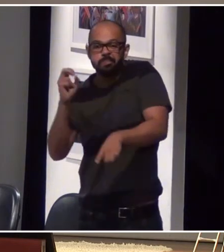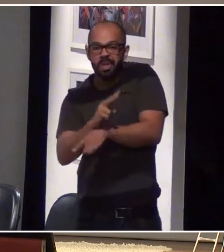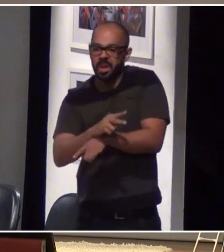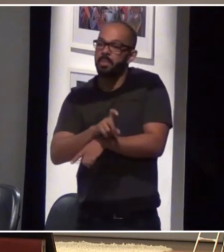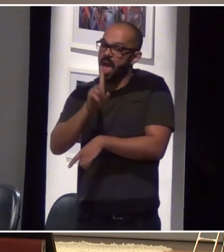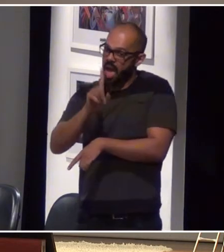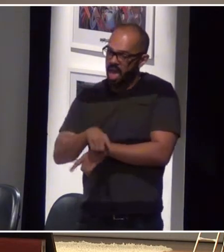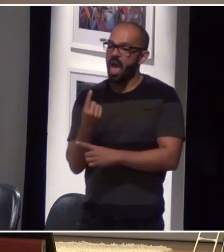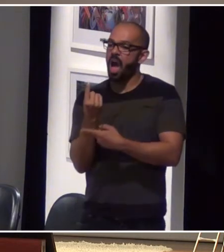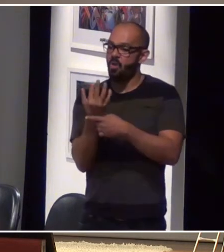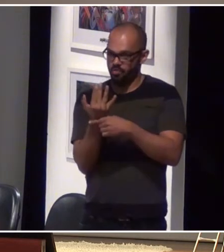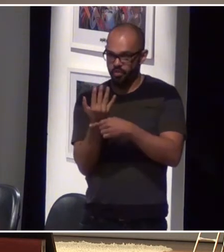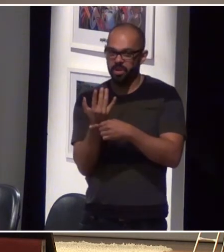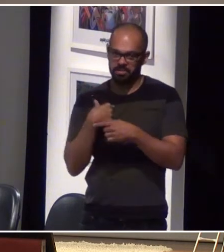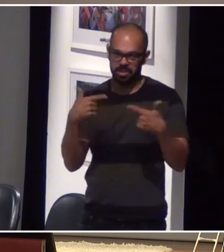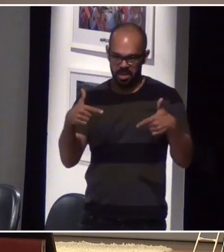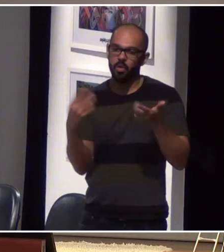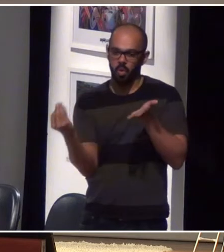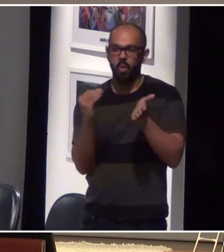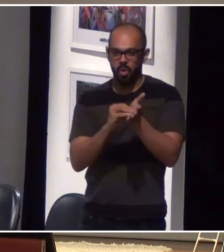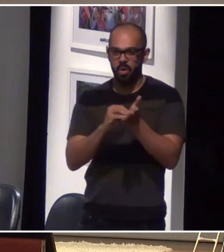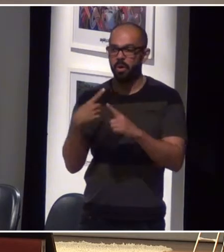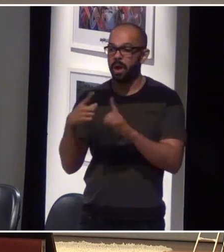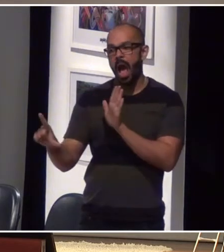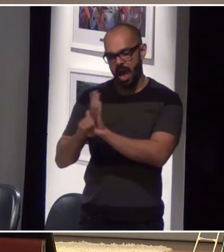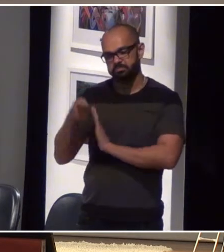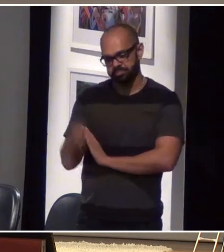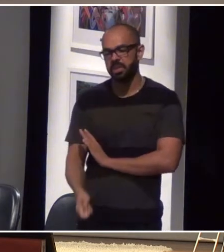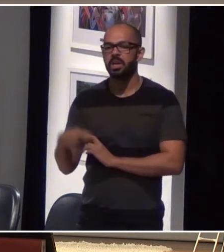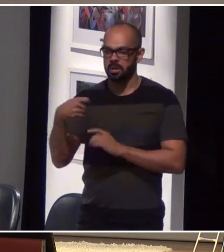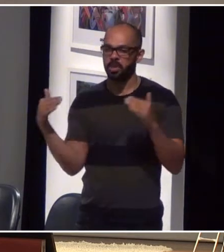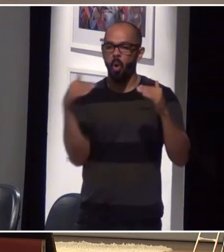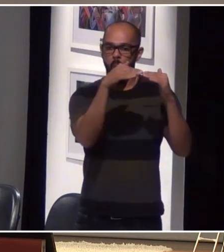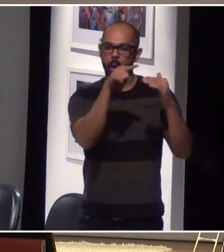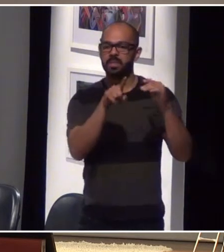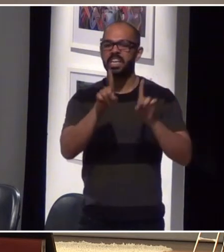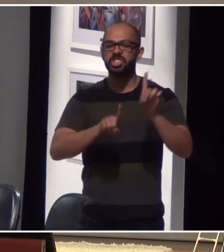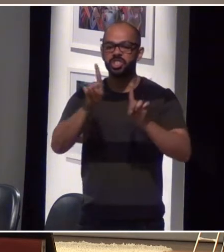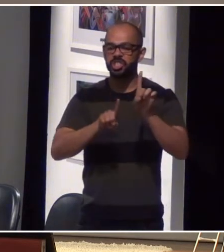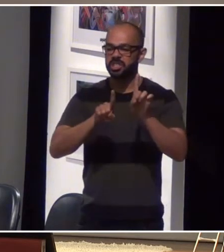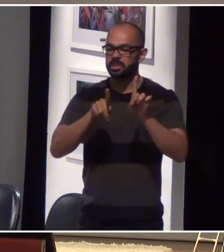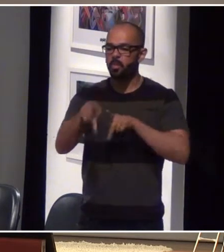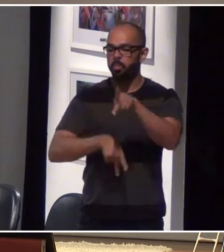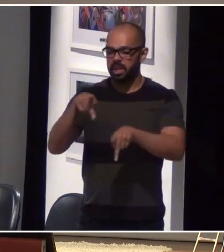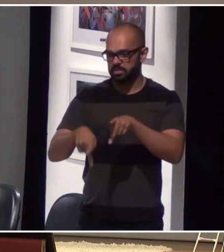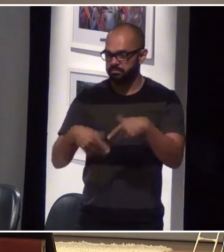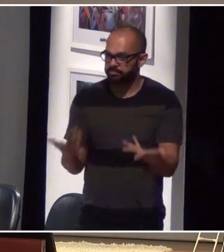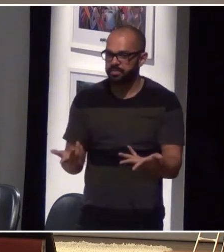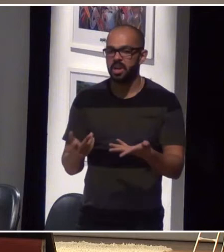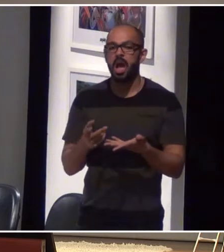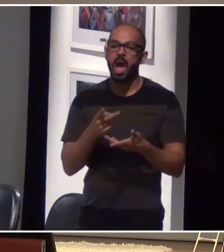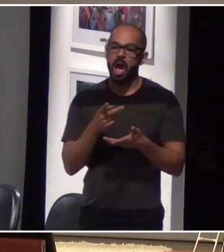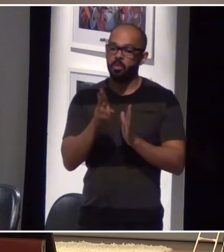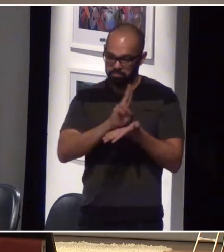foi isso que a URGS, universidade onde eu trabalho, colocou, porque a lei diz que tem que ser pautado em índices populacionais. Bom,